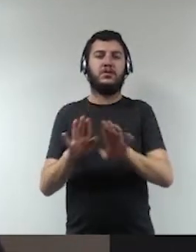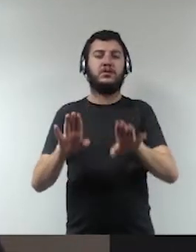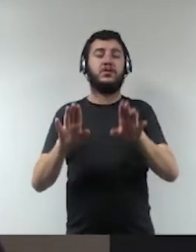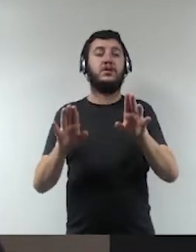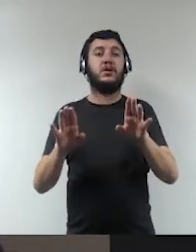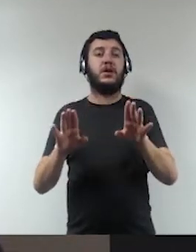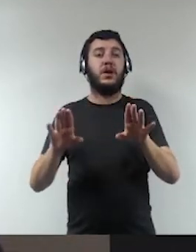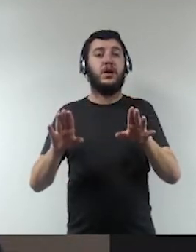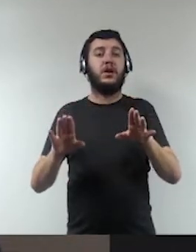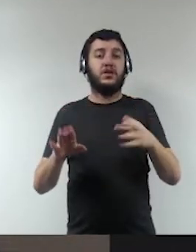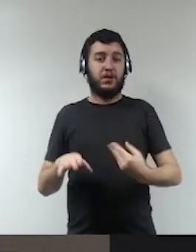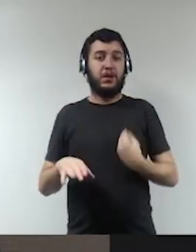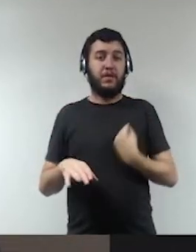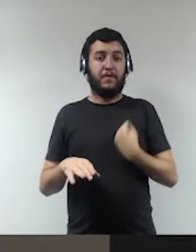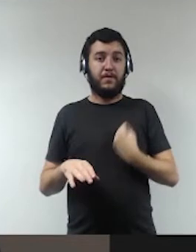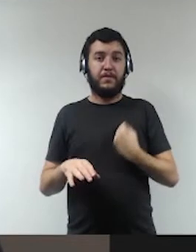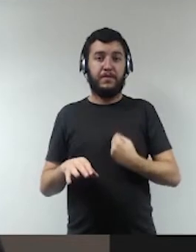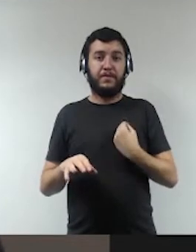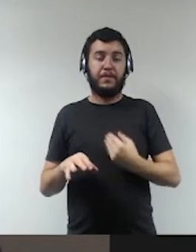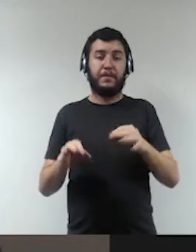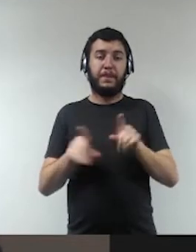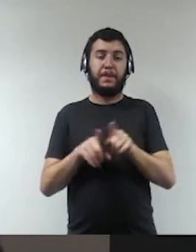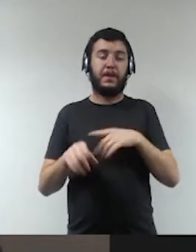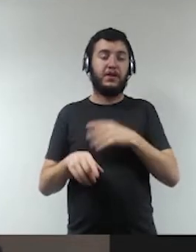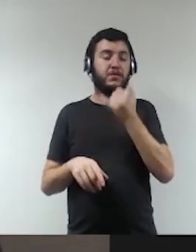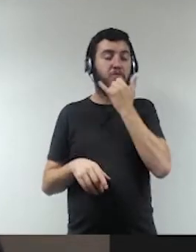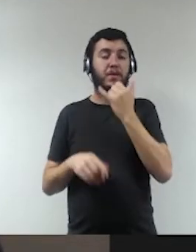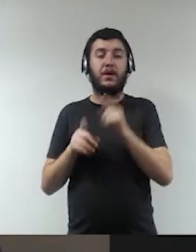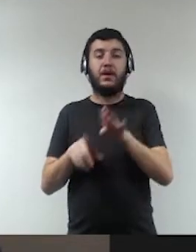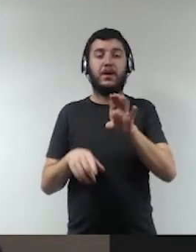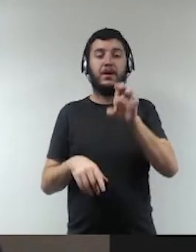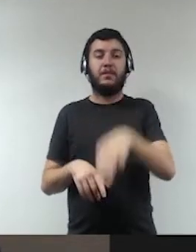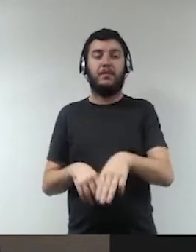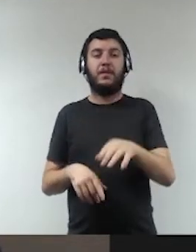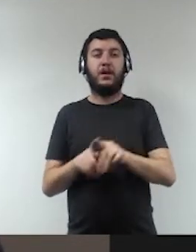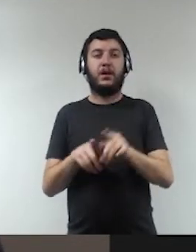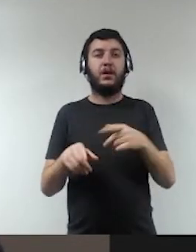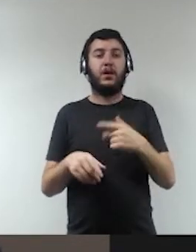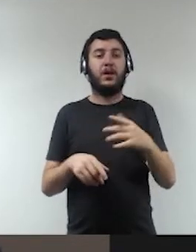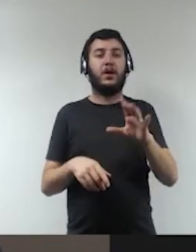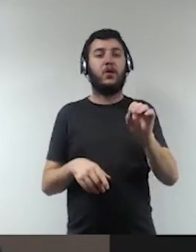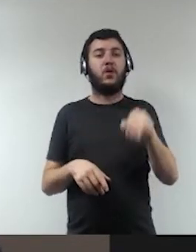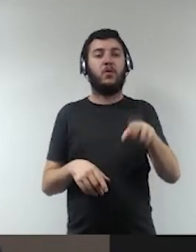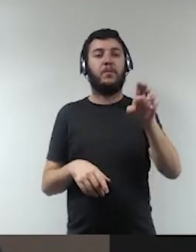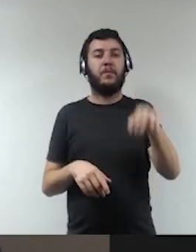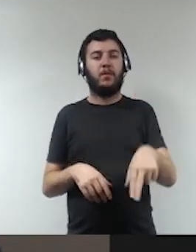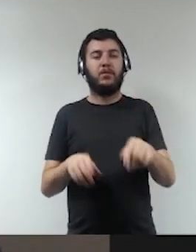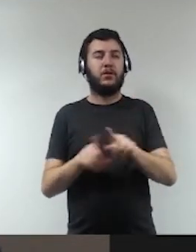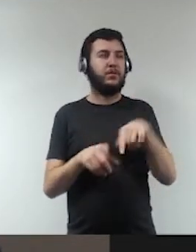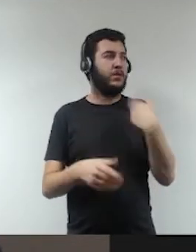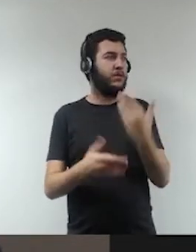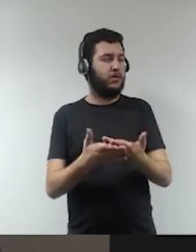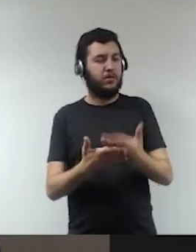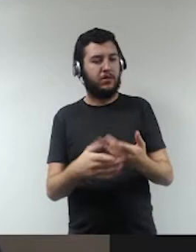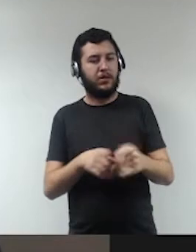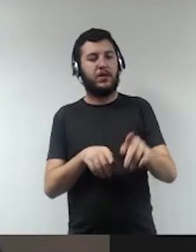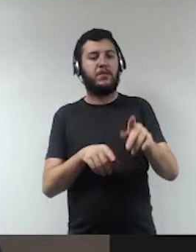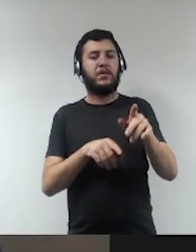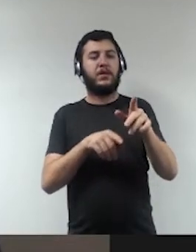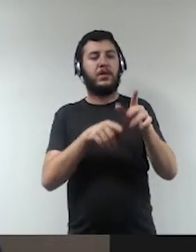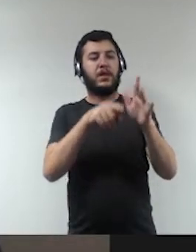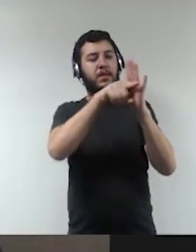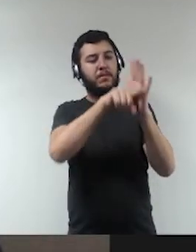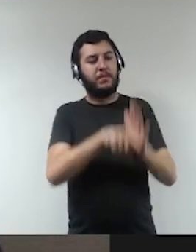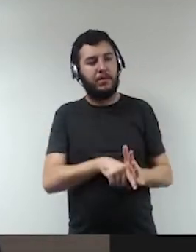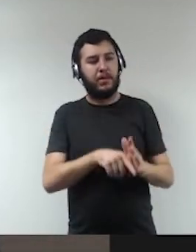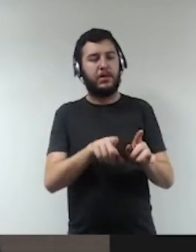Me parece que o princípio da eficiência tornou-se, isso nós estudamos bastante no nosso programa de pós-graduação da Uninove, tornou-se